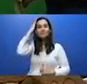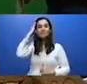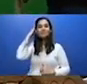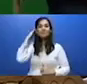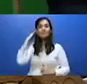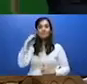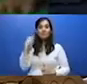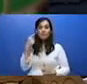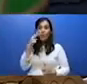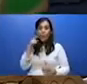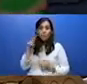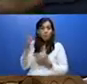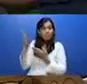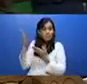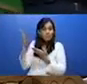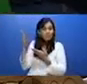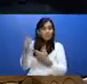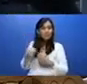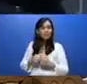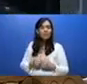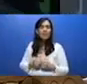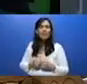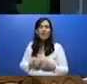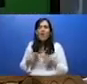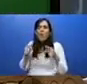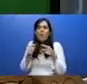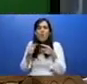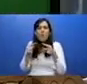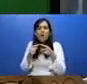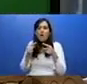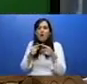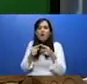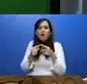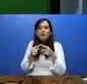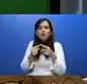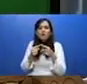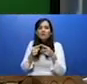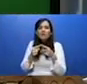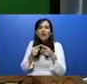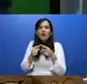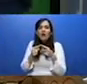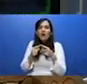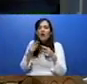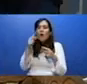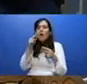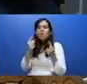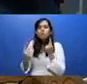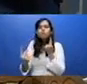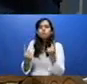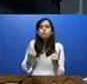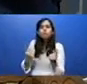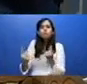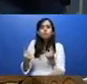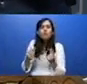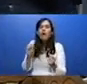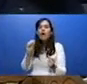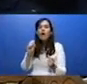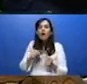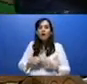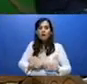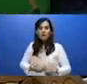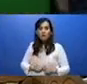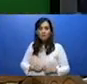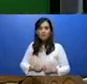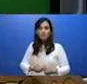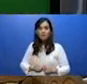Então, o que nós vimos aqui, de acordo, né, com as características do cliptodonte, nós vamos responder aqui a atividade